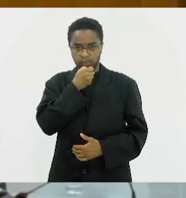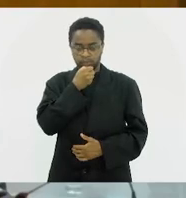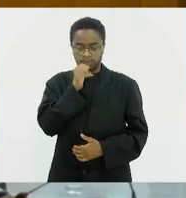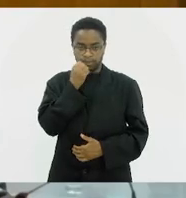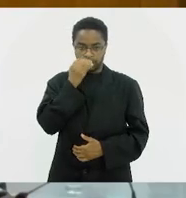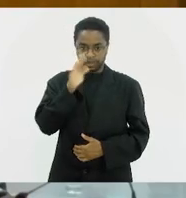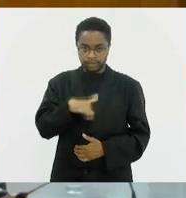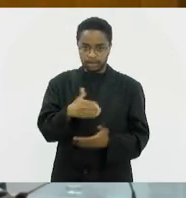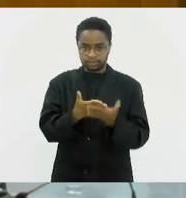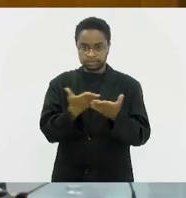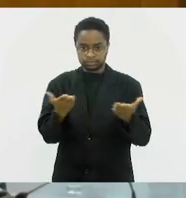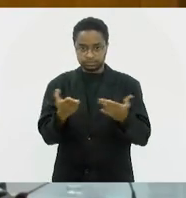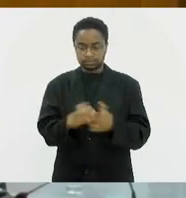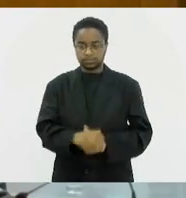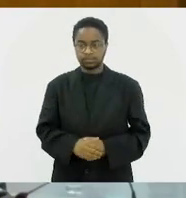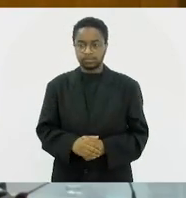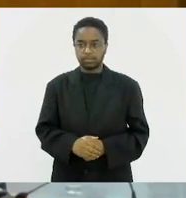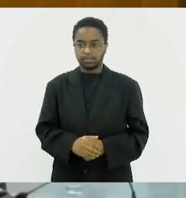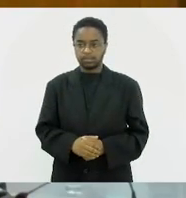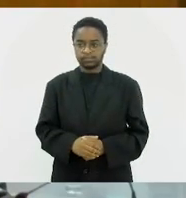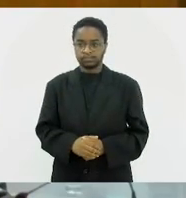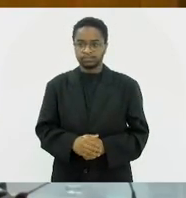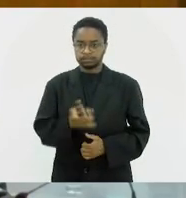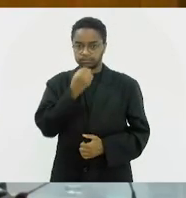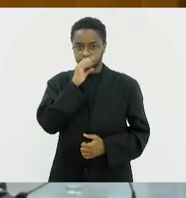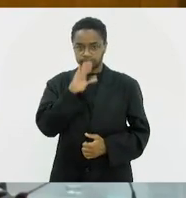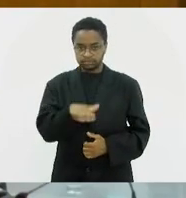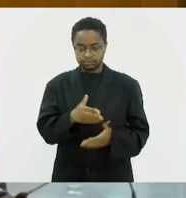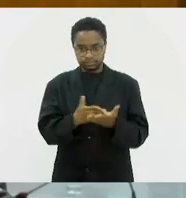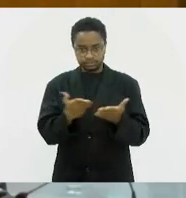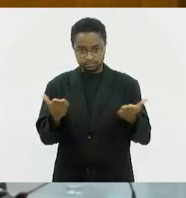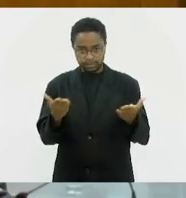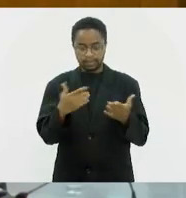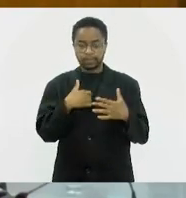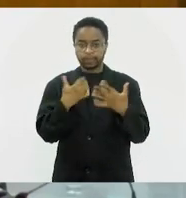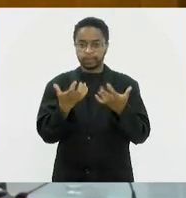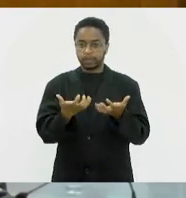a todos. Boa tarde a todos. Quero aqui